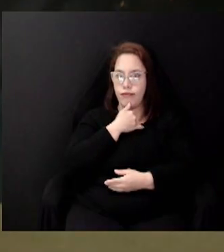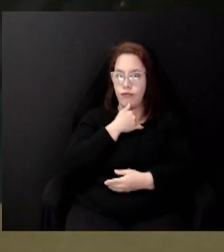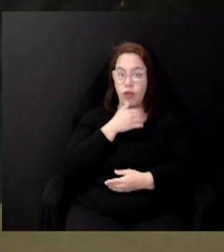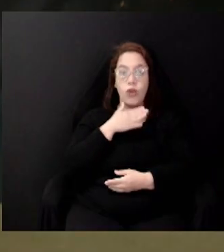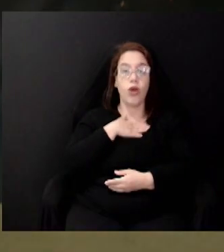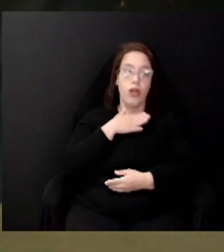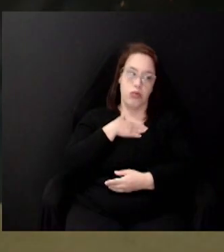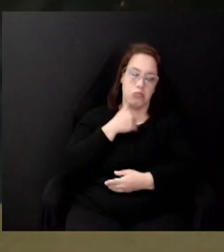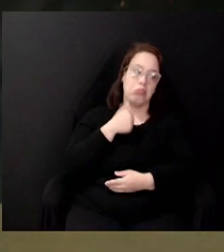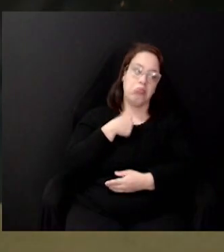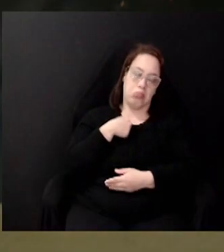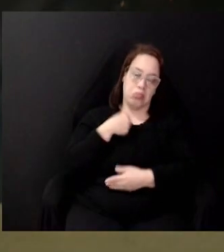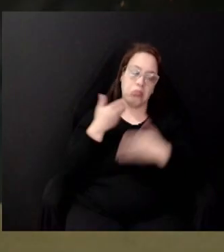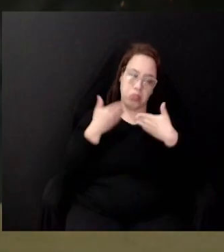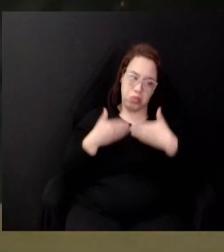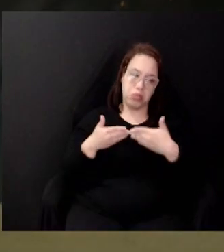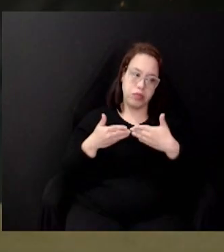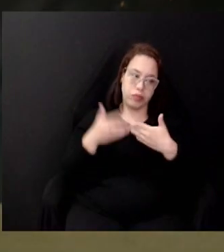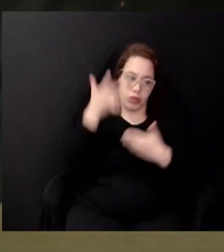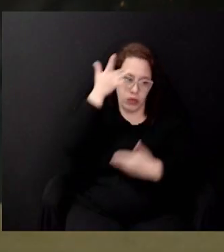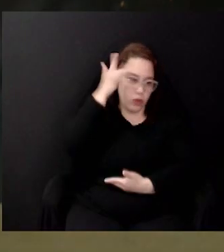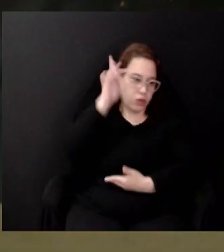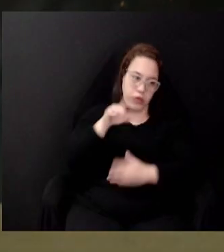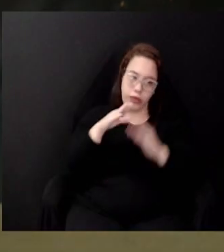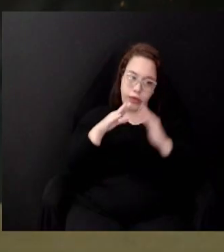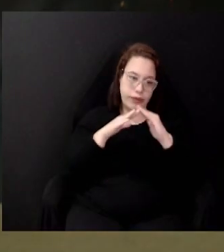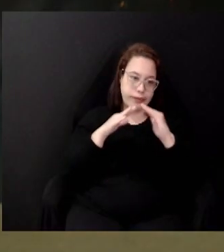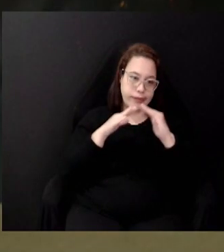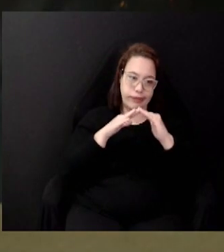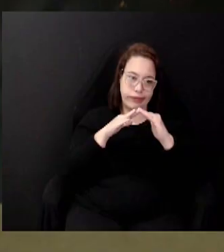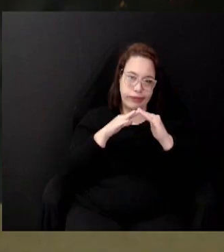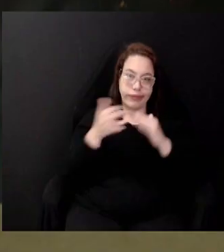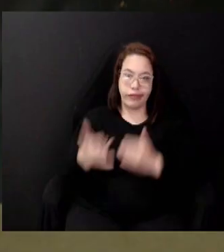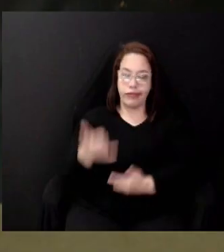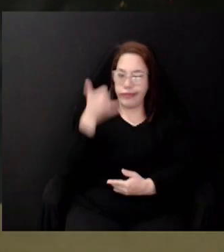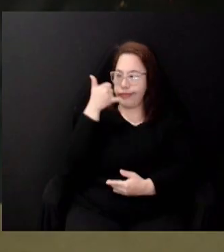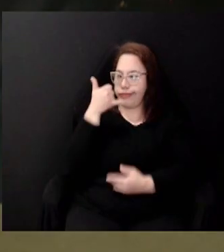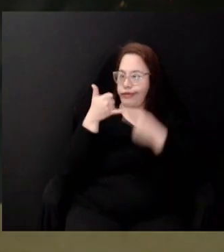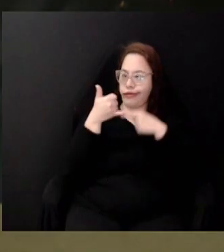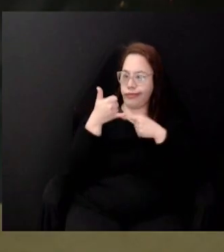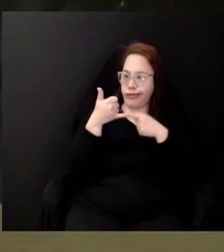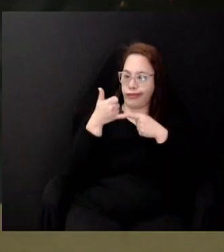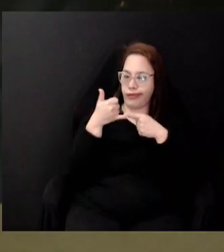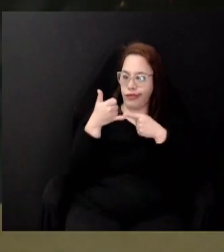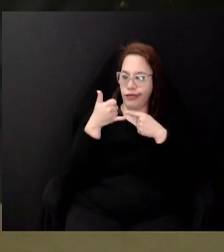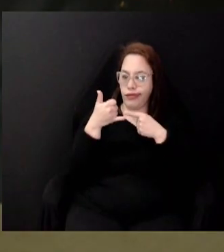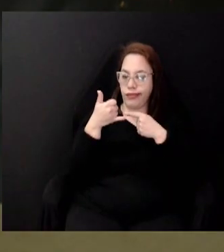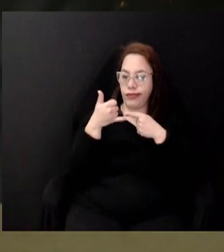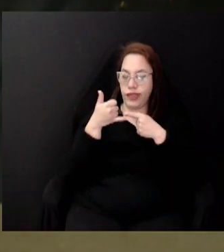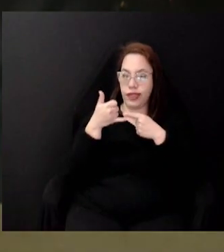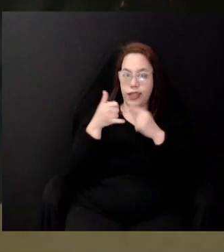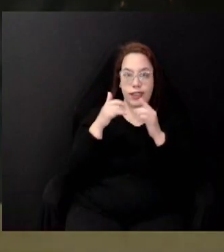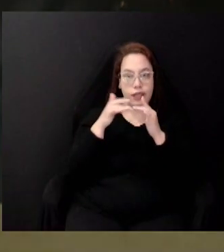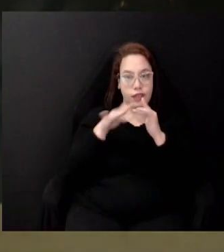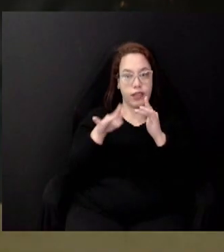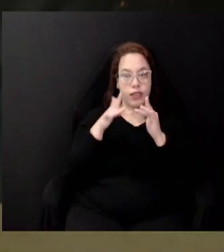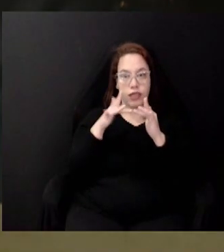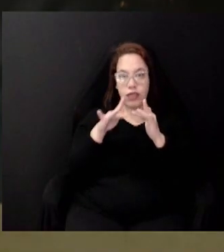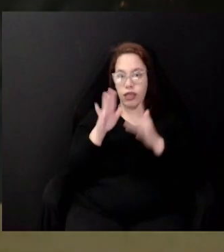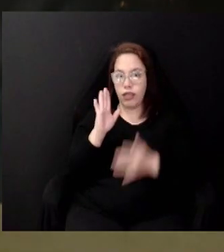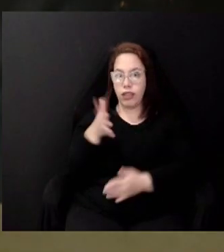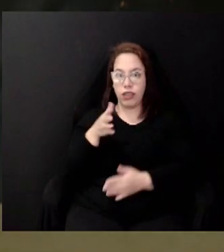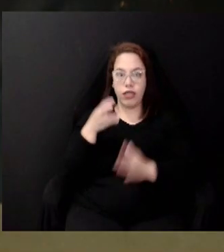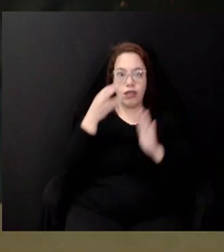nessa situação, não sei vocês aí de casa, mas é pegar o celular, eu estou tentando essa desconexão, já a postagem